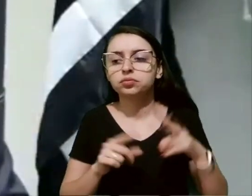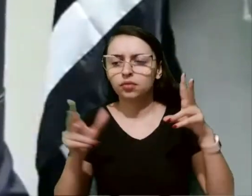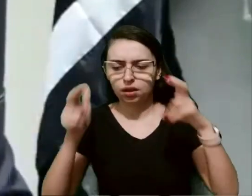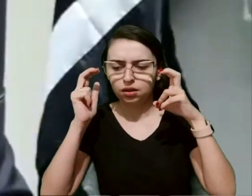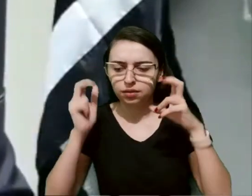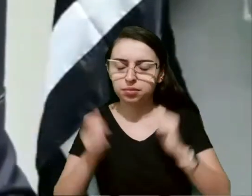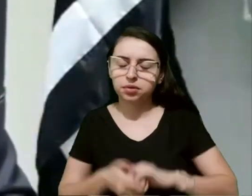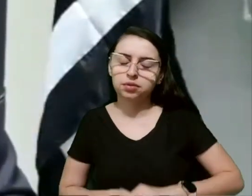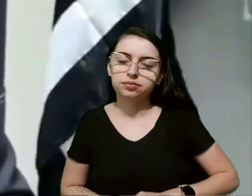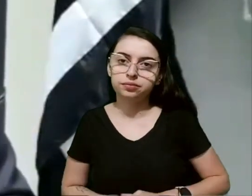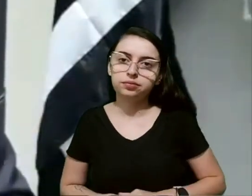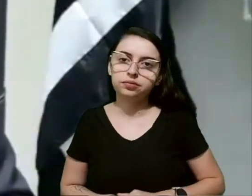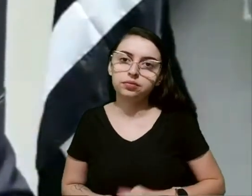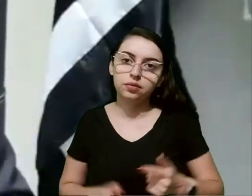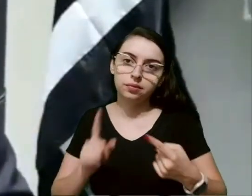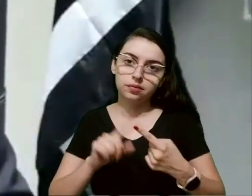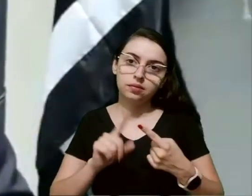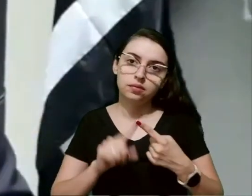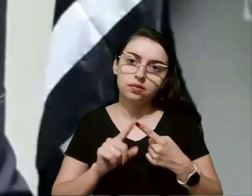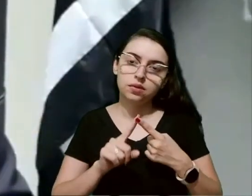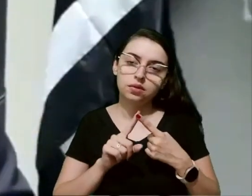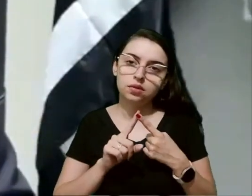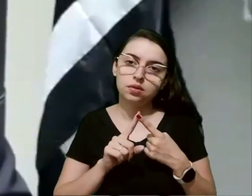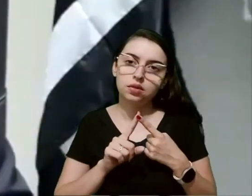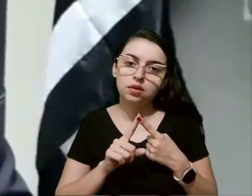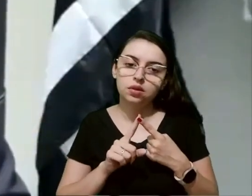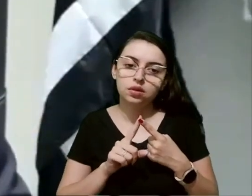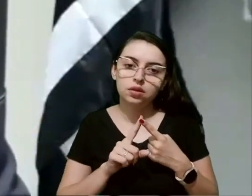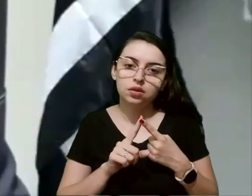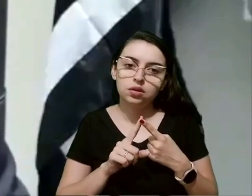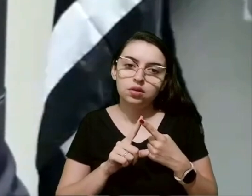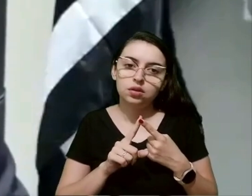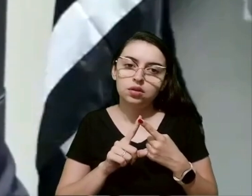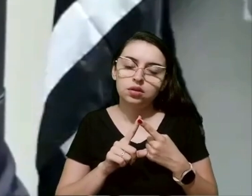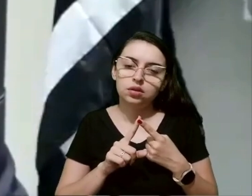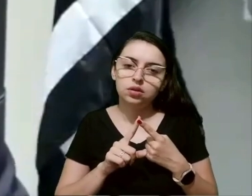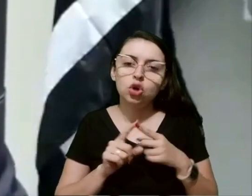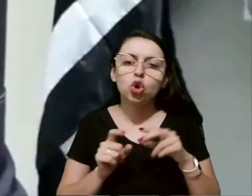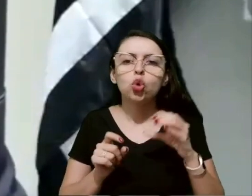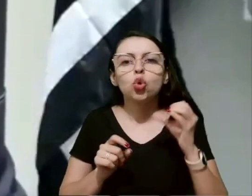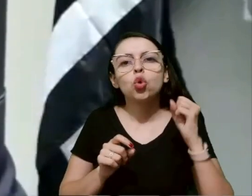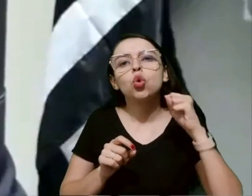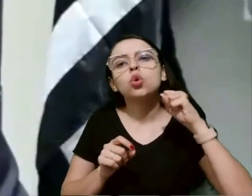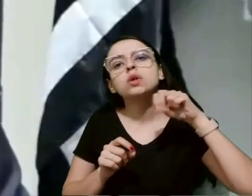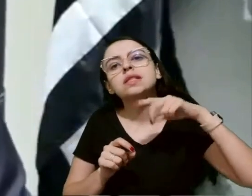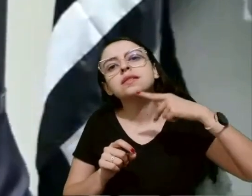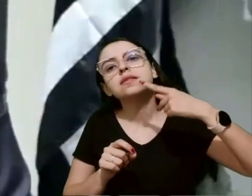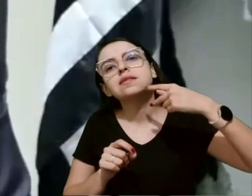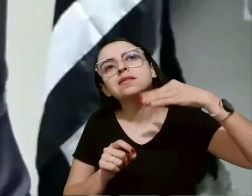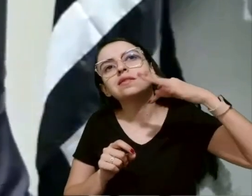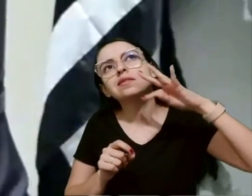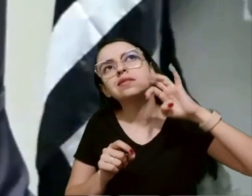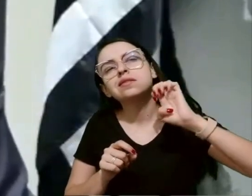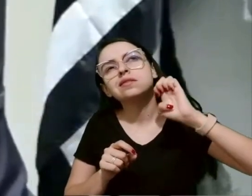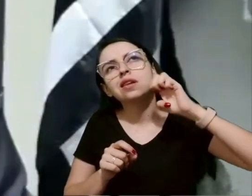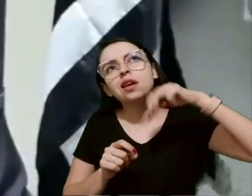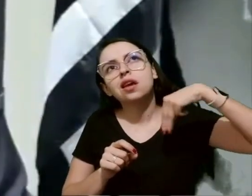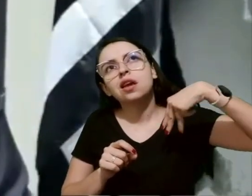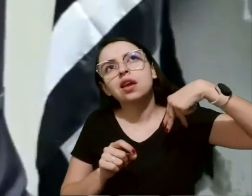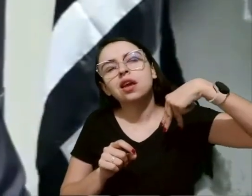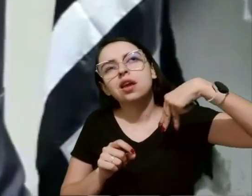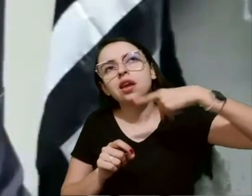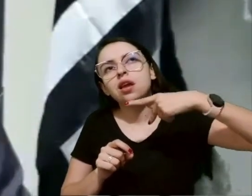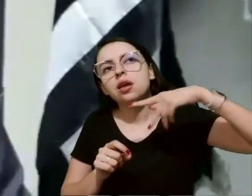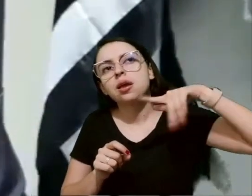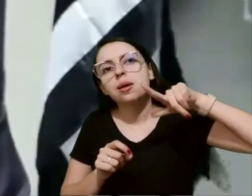interessantes. O primeiro é o do que a gente chama de equilíbrio de Price-Klein, que é talvez eu sempre falo que se eu tivesse